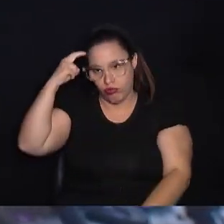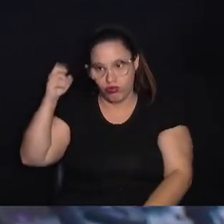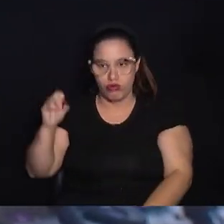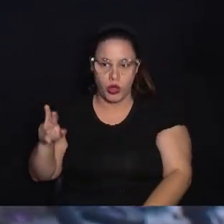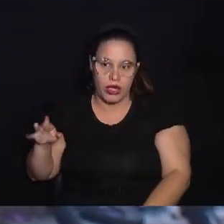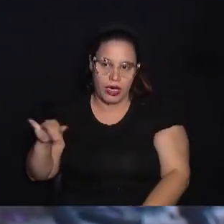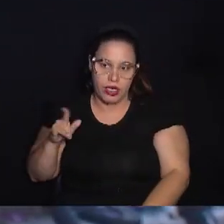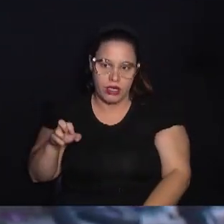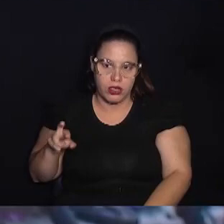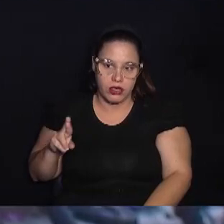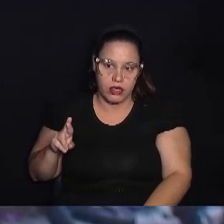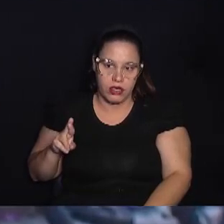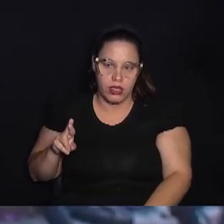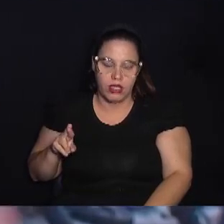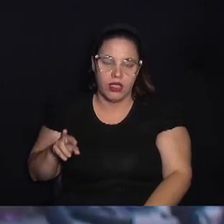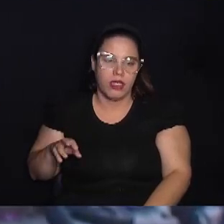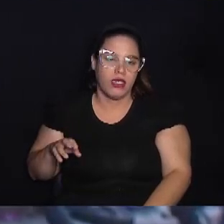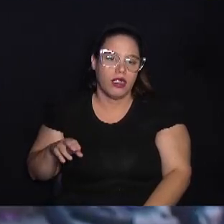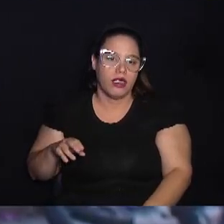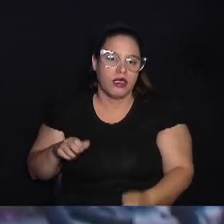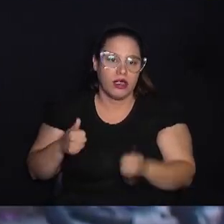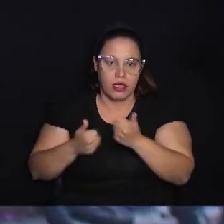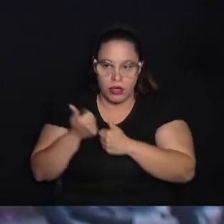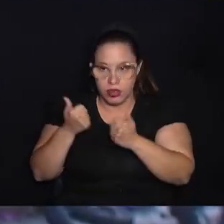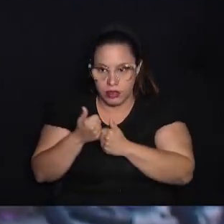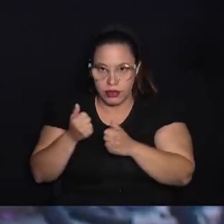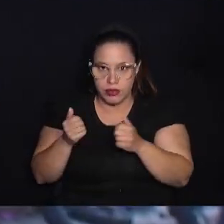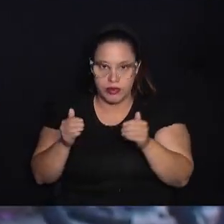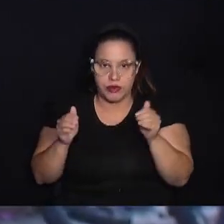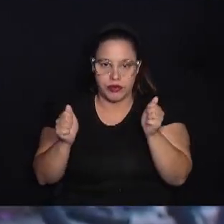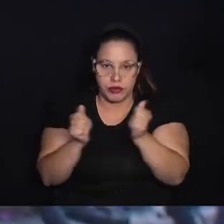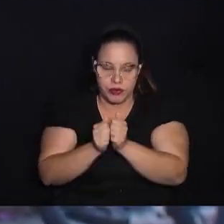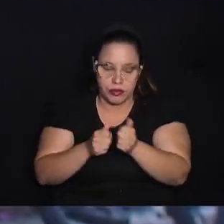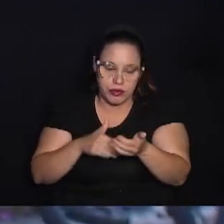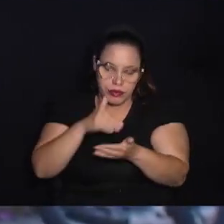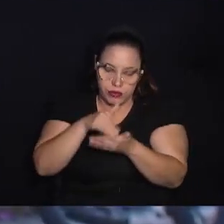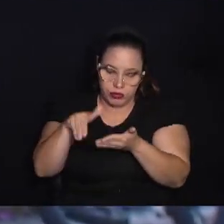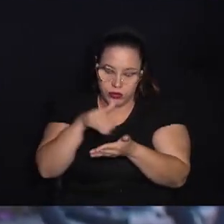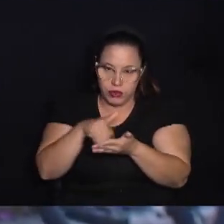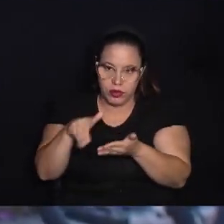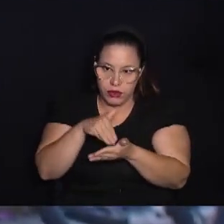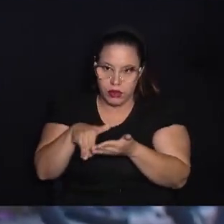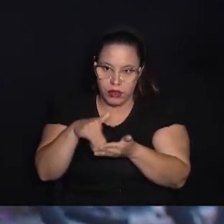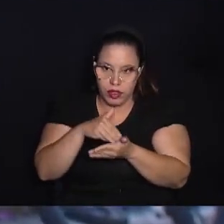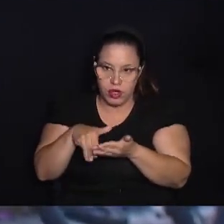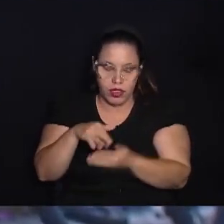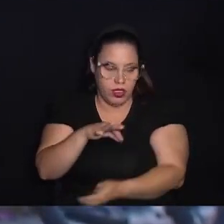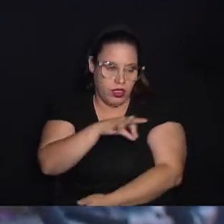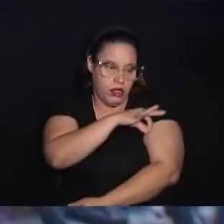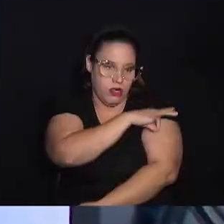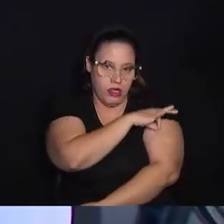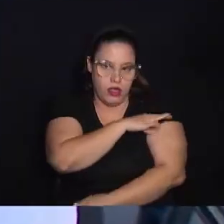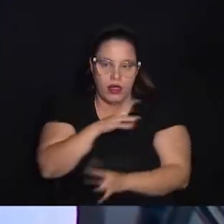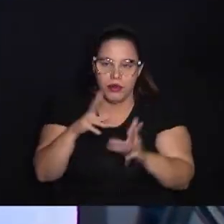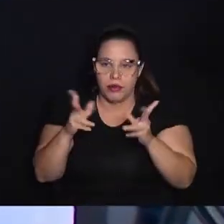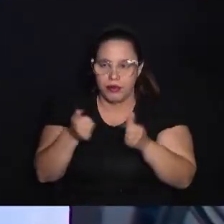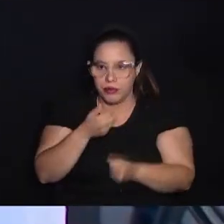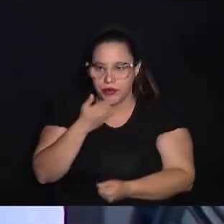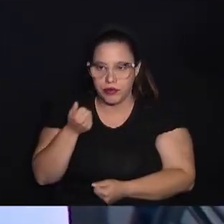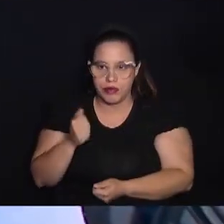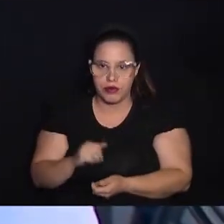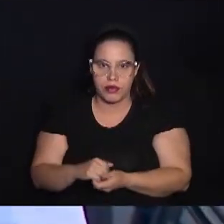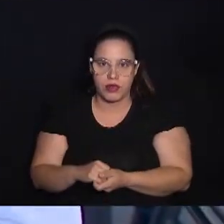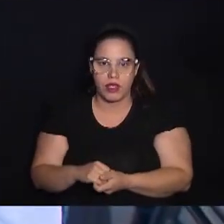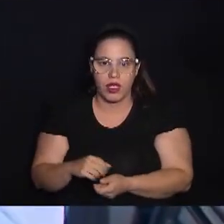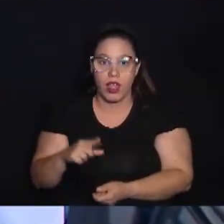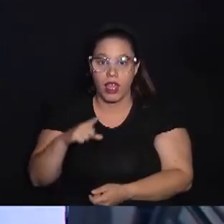e mostrar que a gente tá unido aqui junto com a secretaria e com a prefeitura para buscar melhorias para todos os ciclistas de Campinas desde o começo